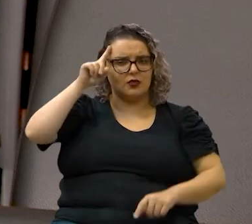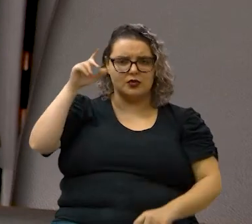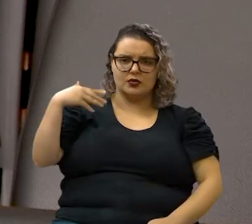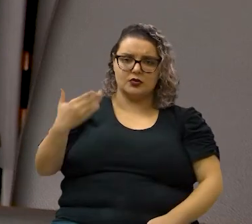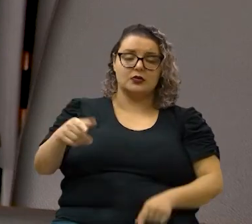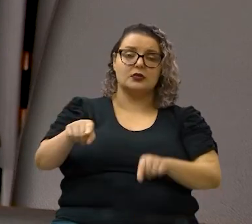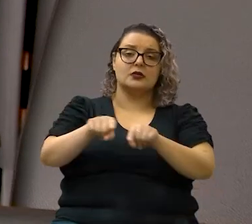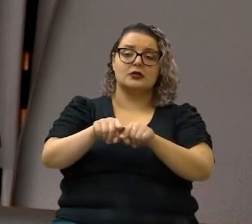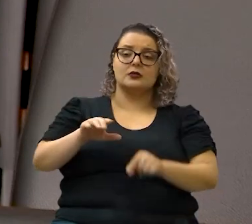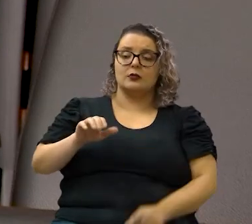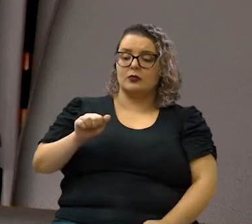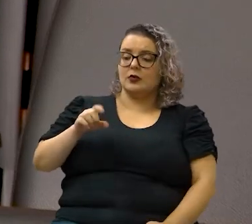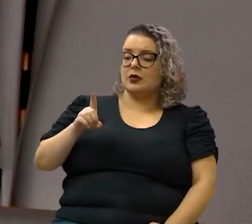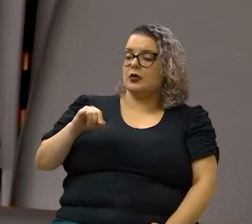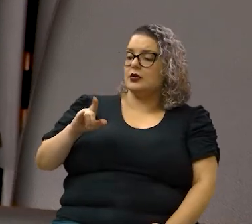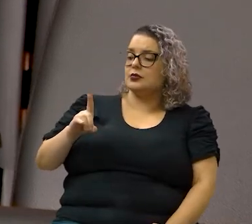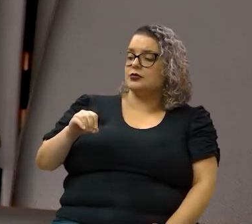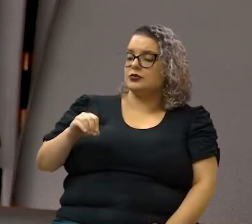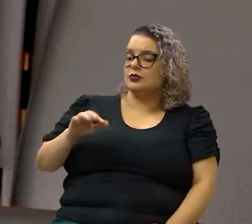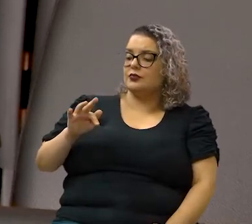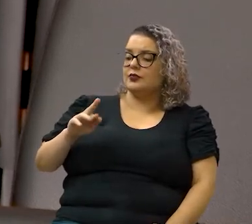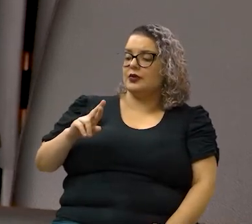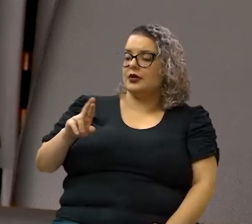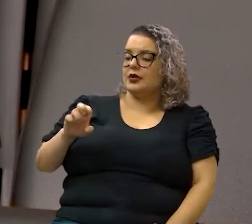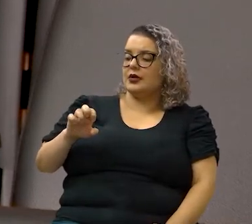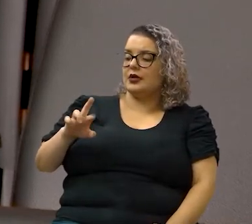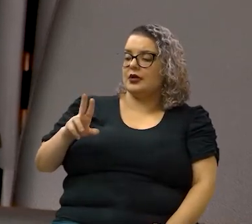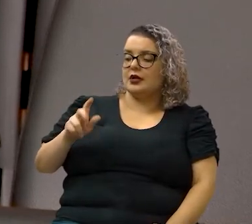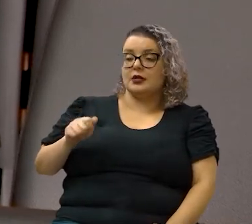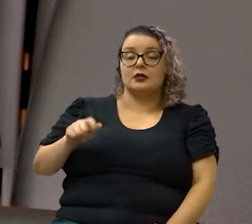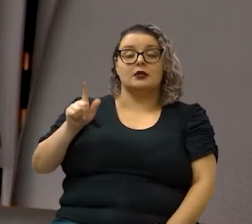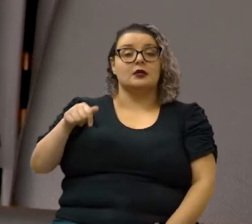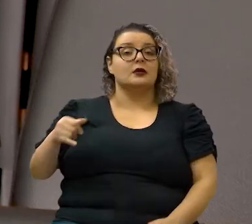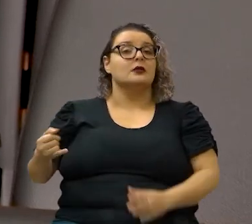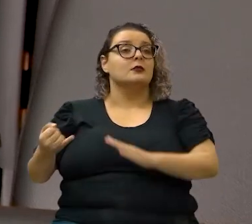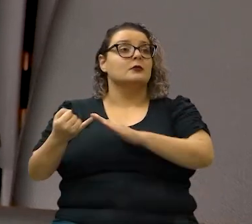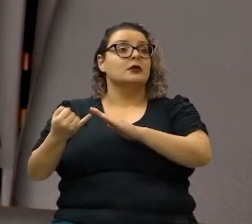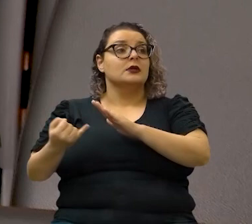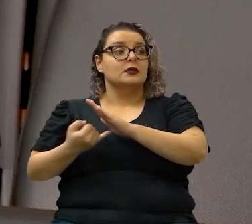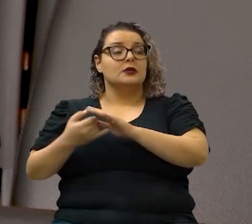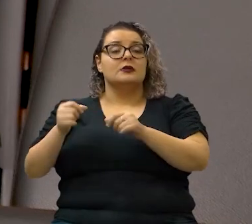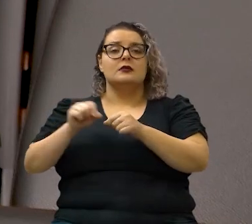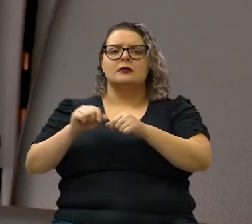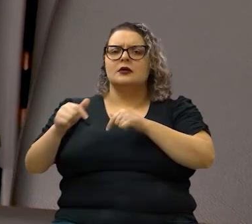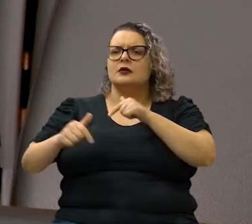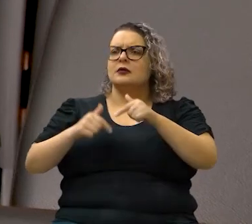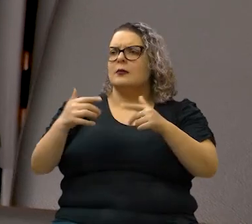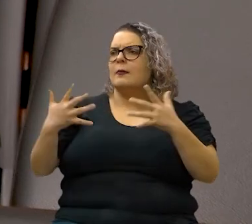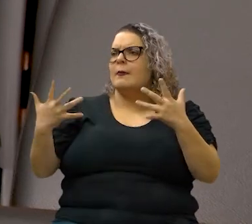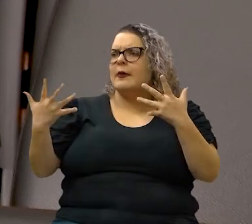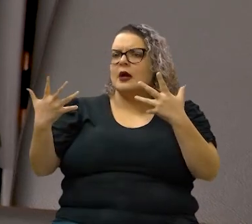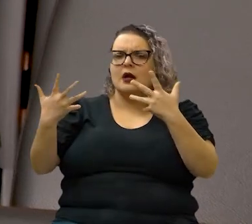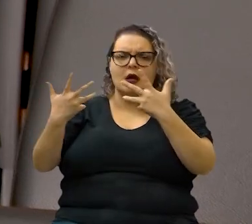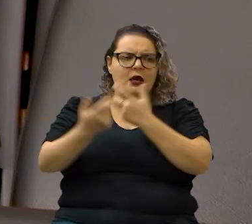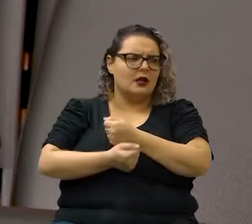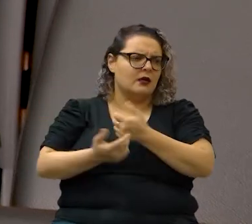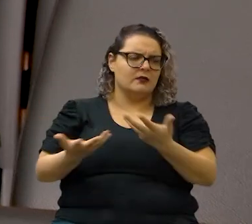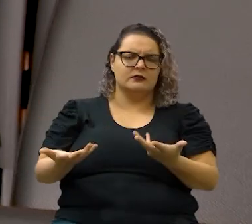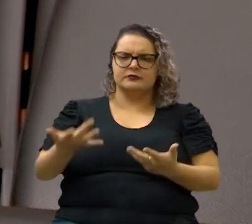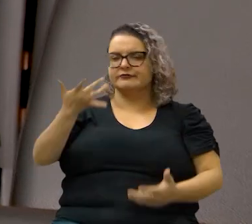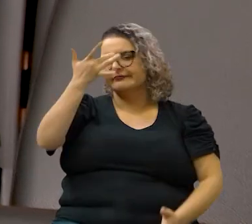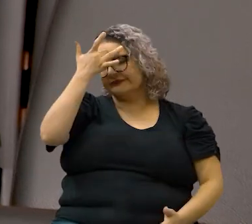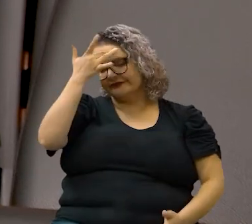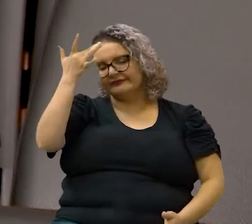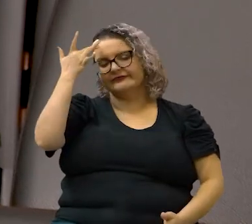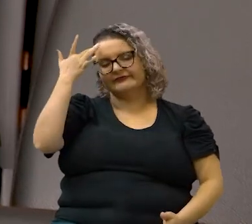né? E além disso, também o Cândido Ferreira, porque é uma entidade, mas que realiza um trabalho muito importante em